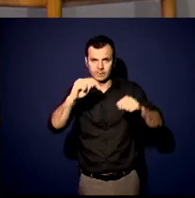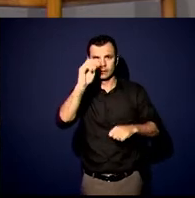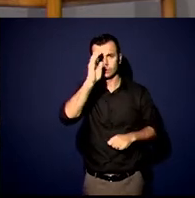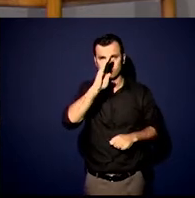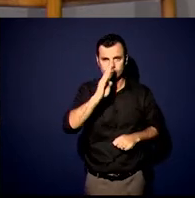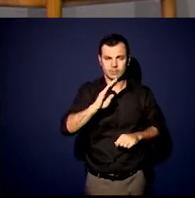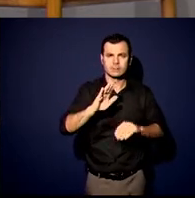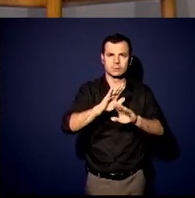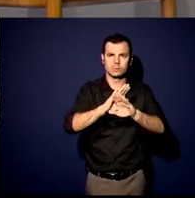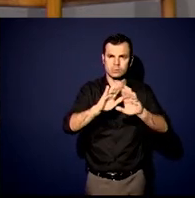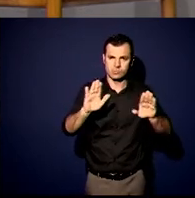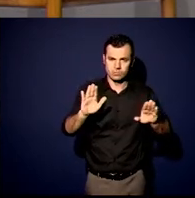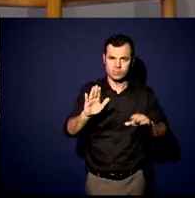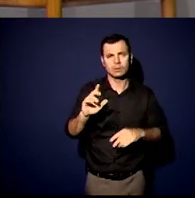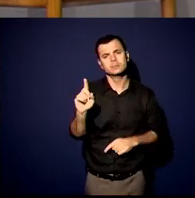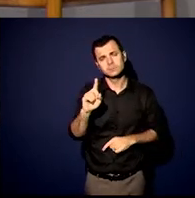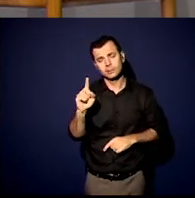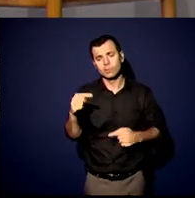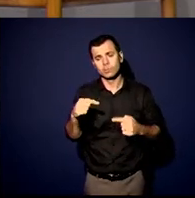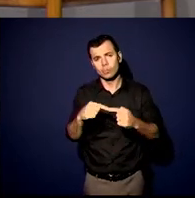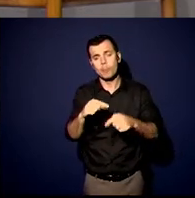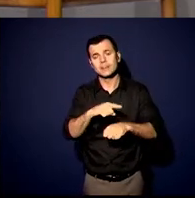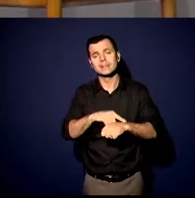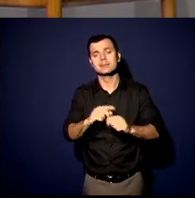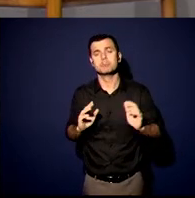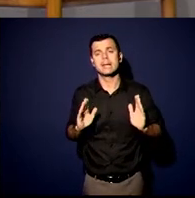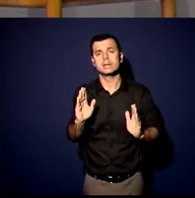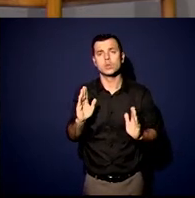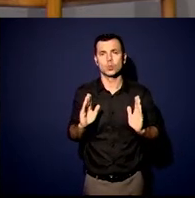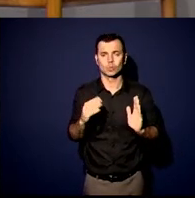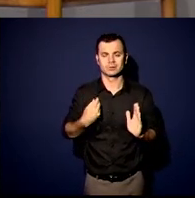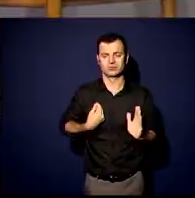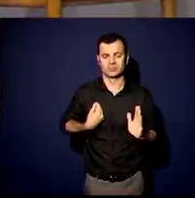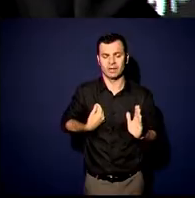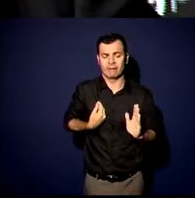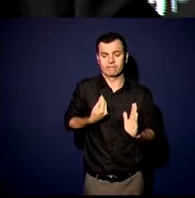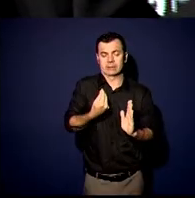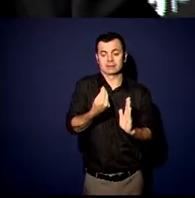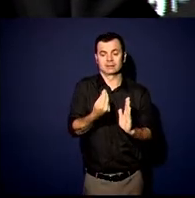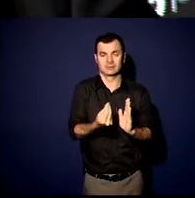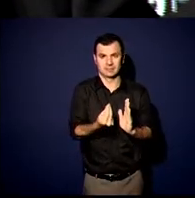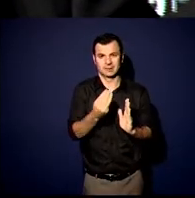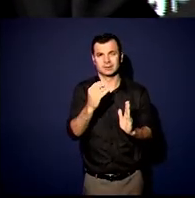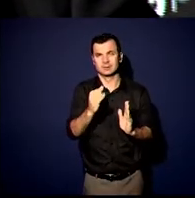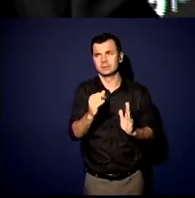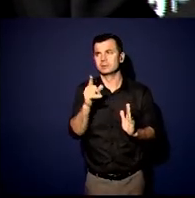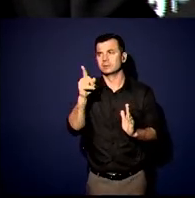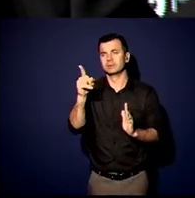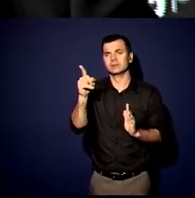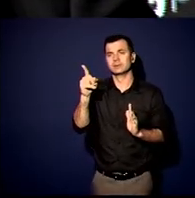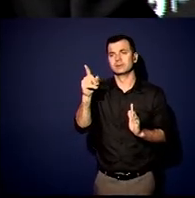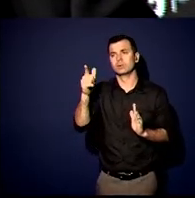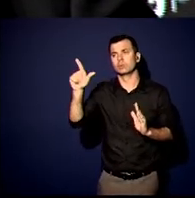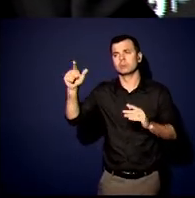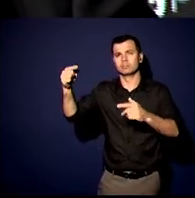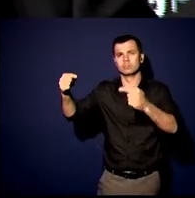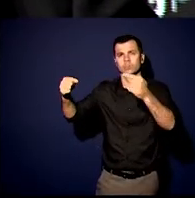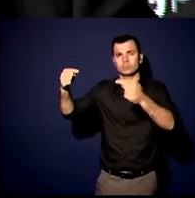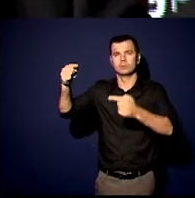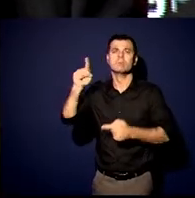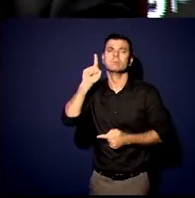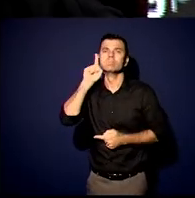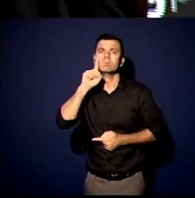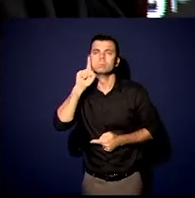é um pouco uma marca do nosso tempo se você visitar a política tal como ela ocorre nos Estados Unidos